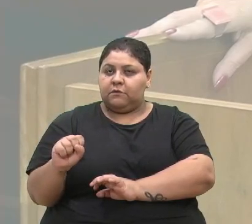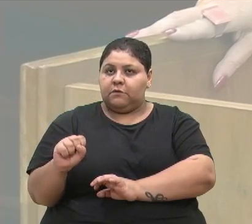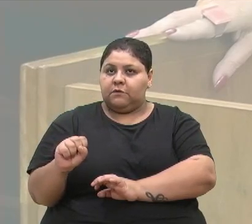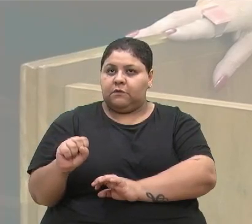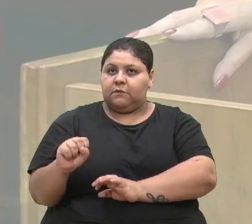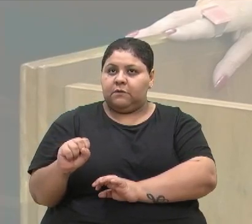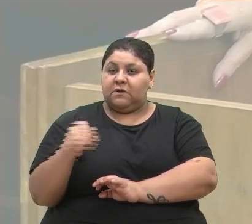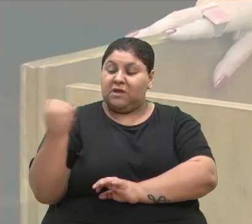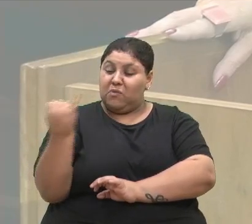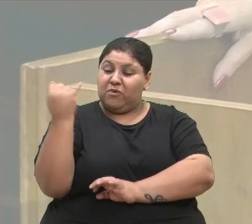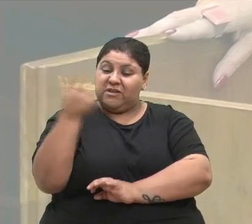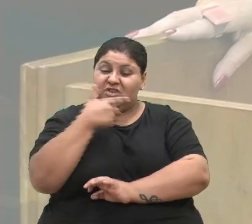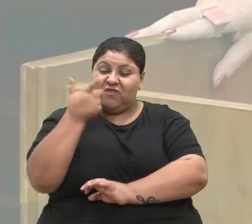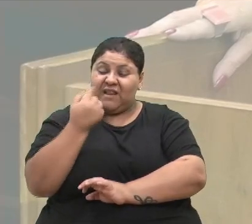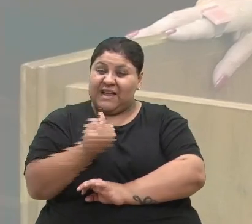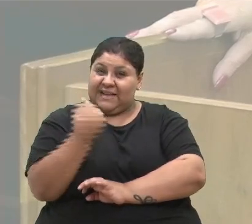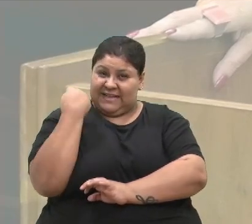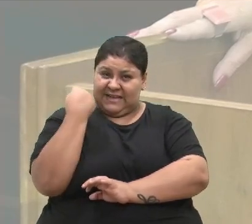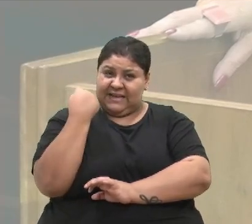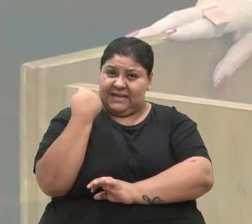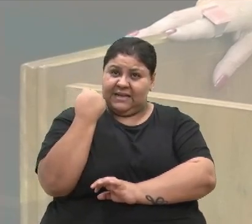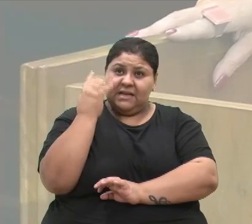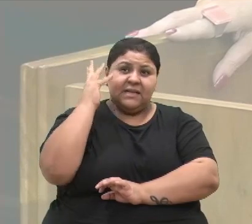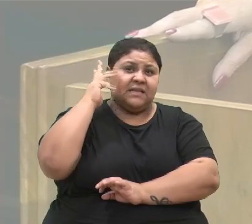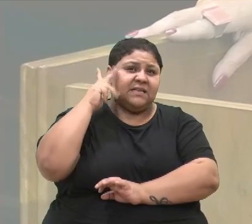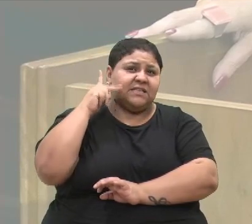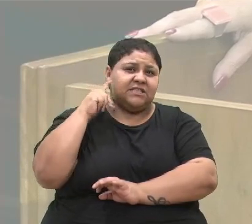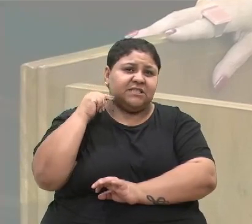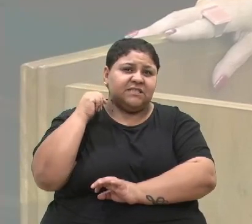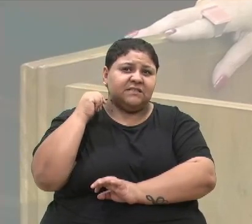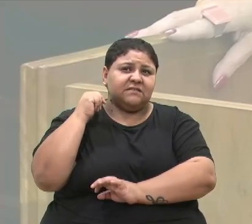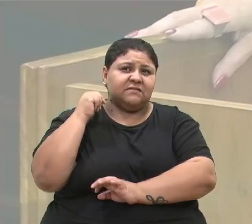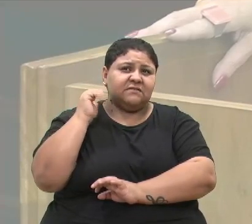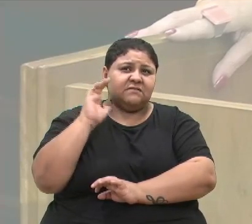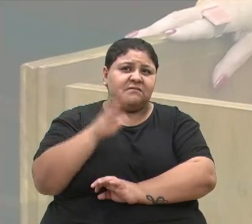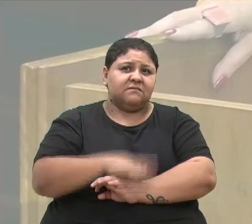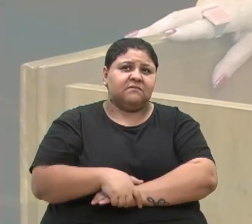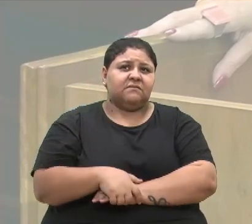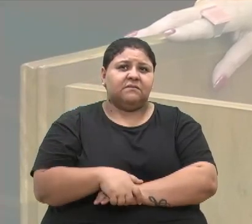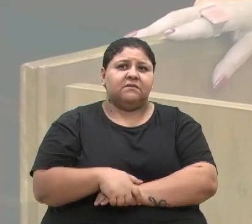que naquele dia... Ai, tá um pouquinho...